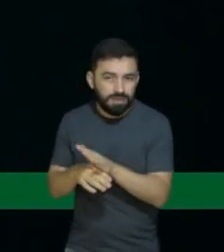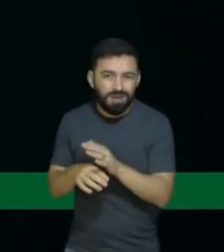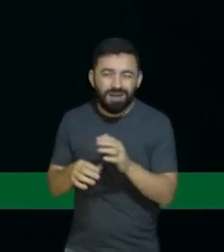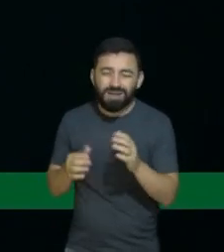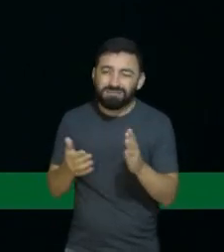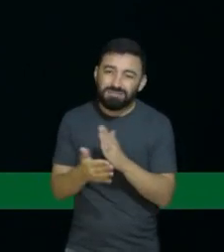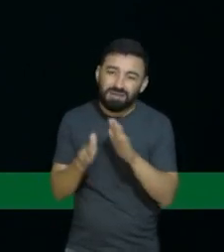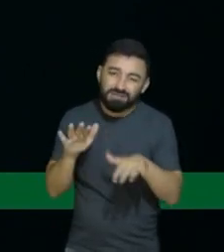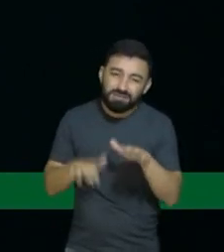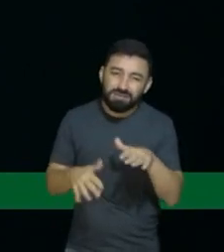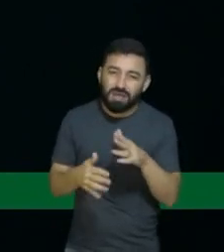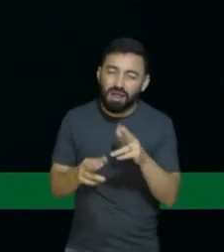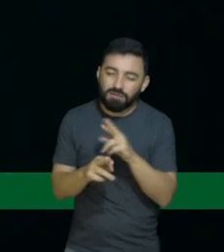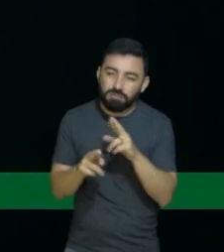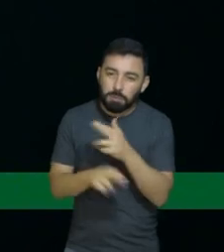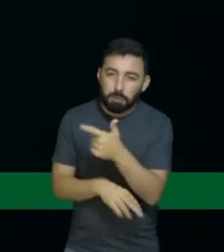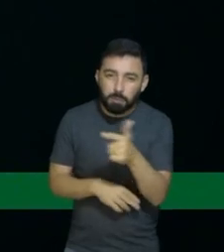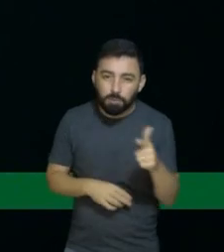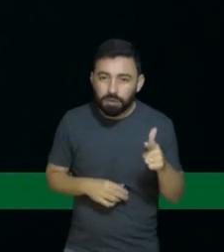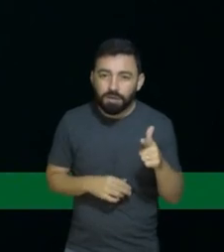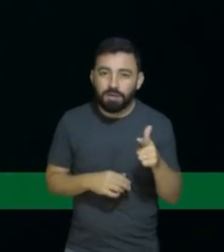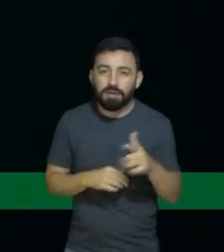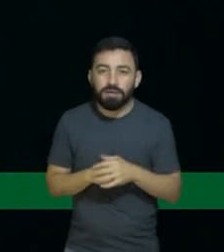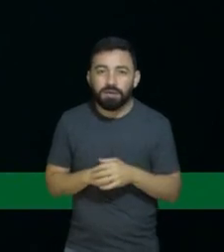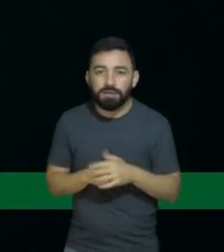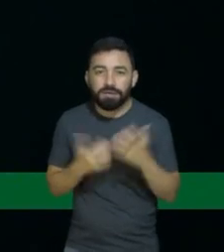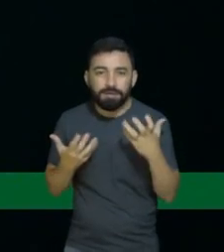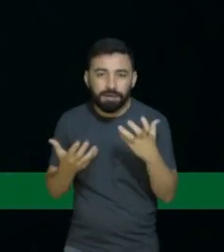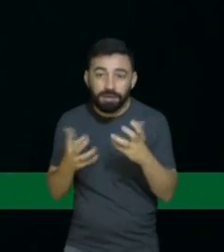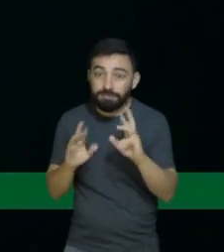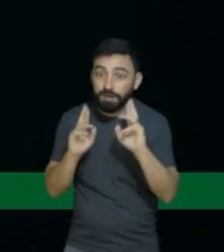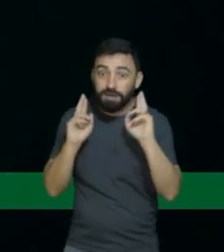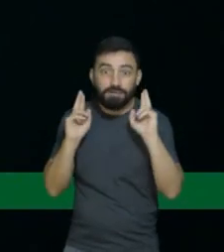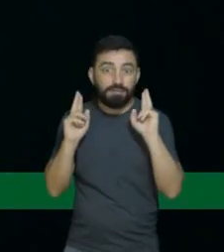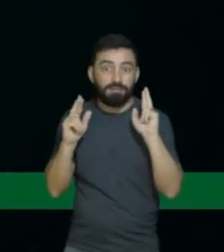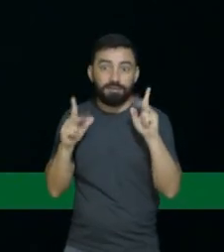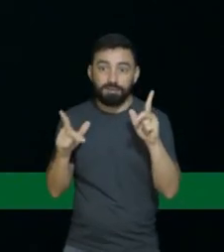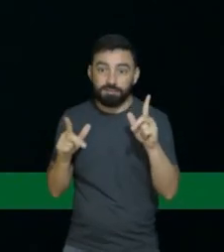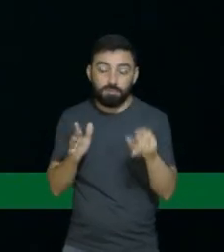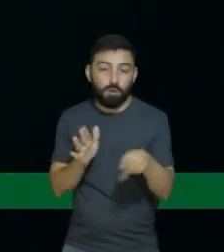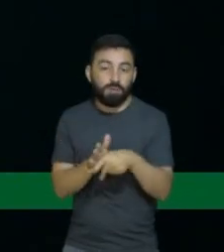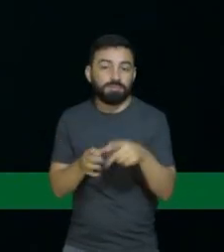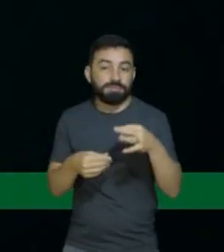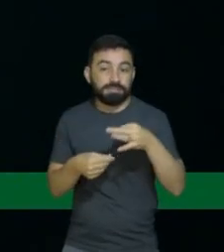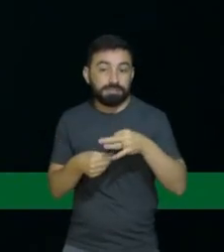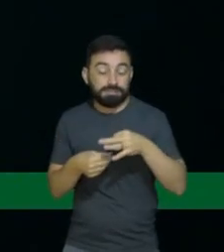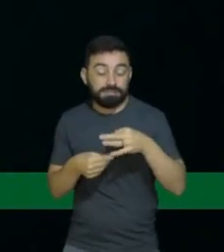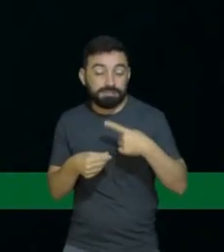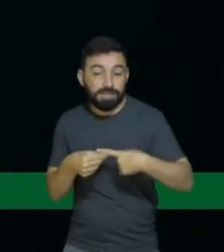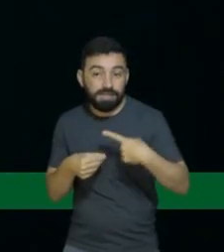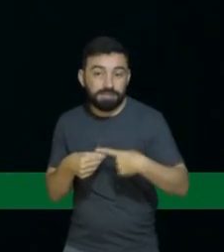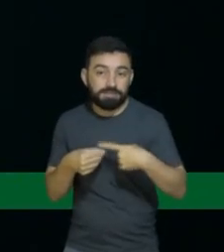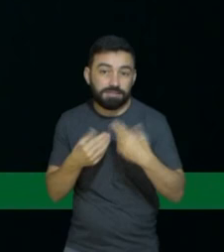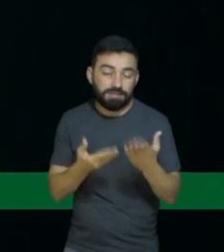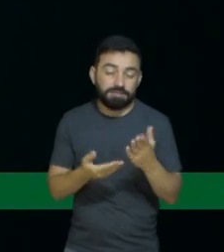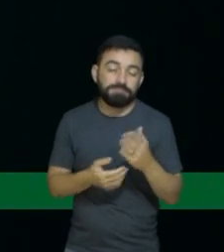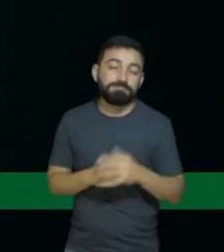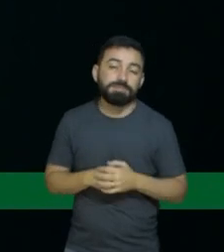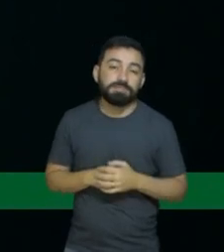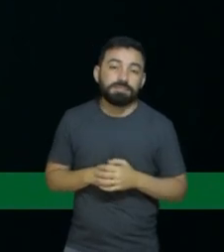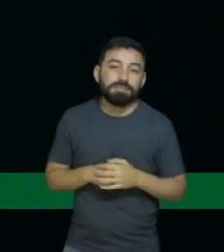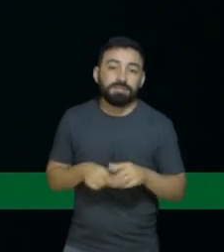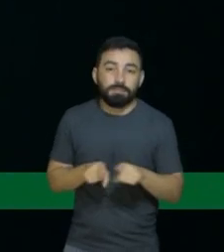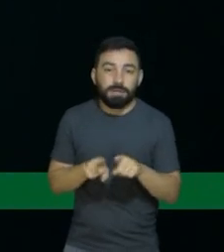né a gente conseguiu juntar e fazer algo diferente com eles lá na cidade de birama e por fim eu gostaria também em nome da